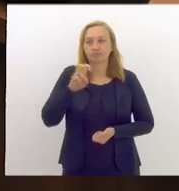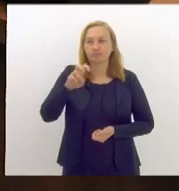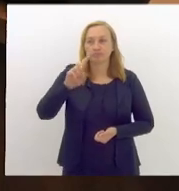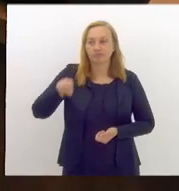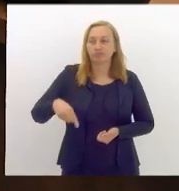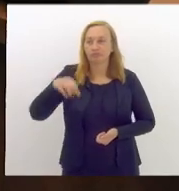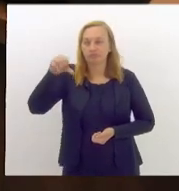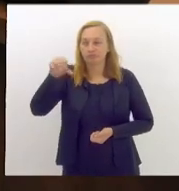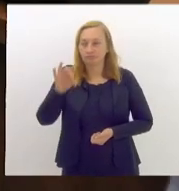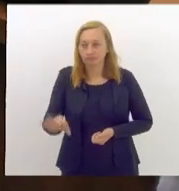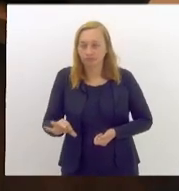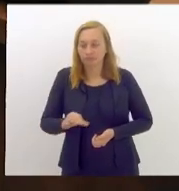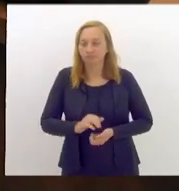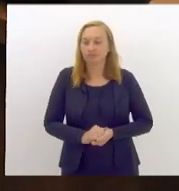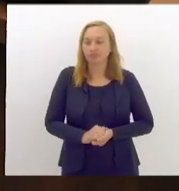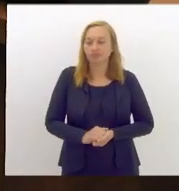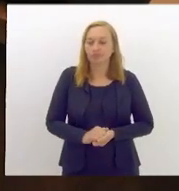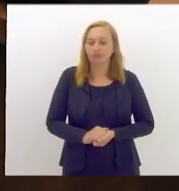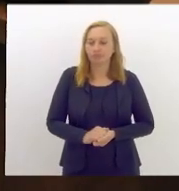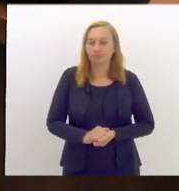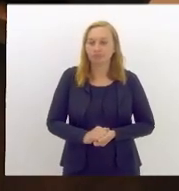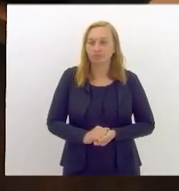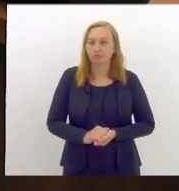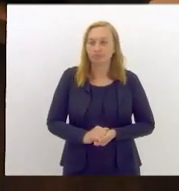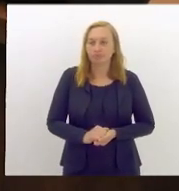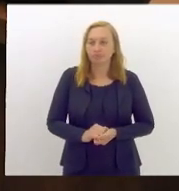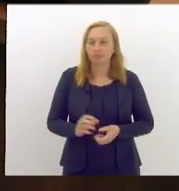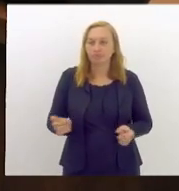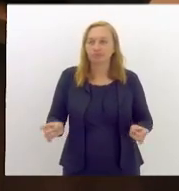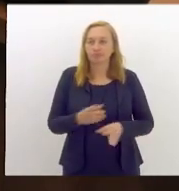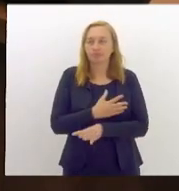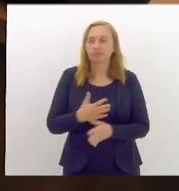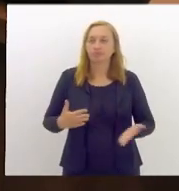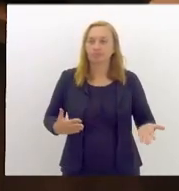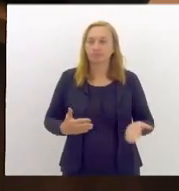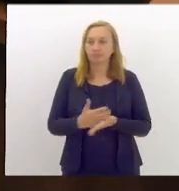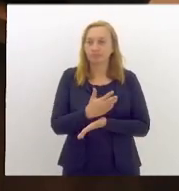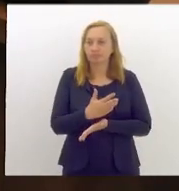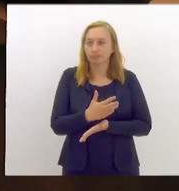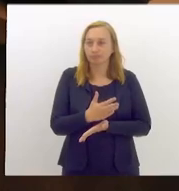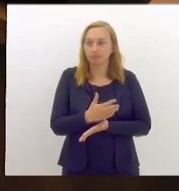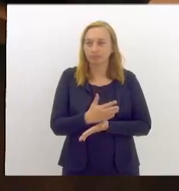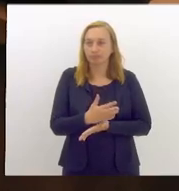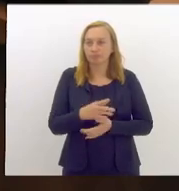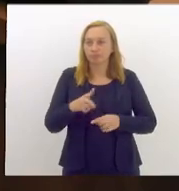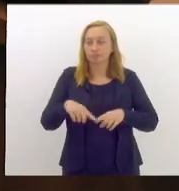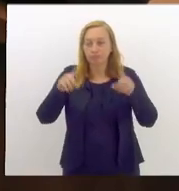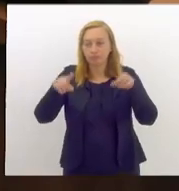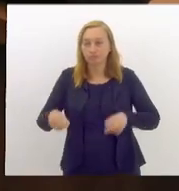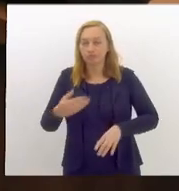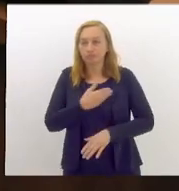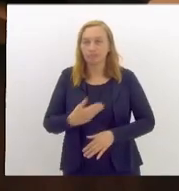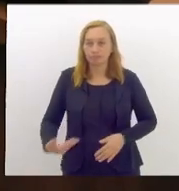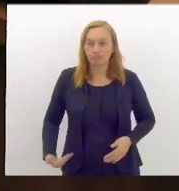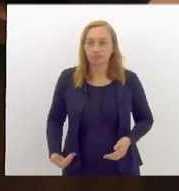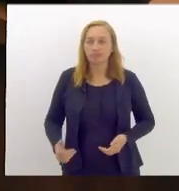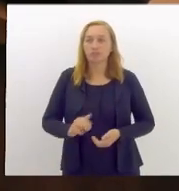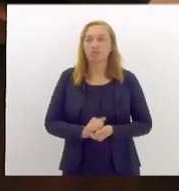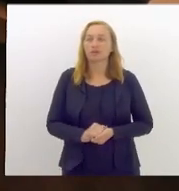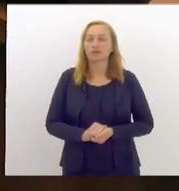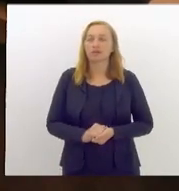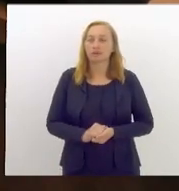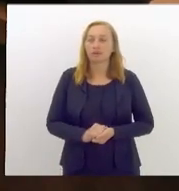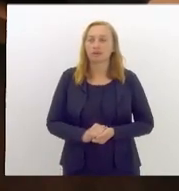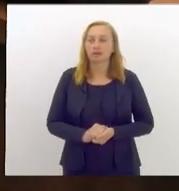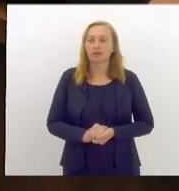5,9% que acabou-se de aprovar para o funcionalismo público sobre